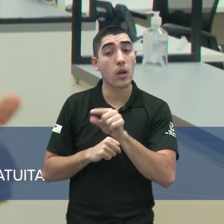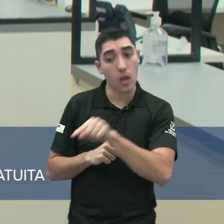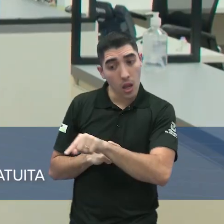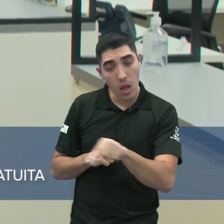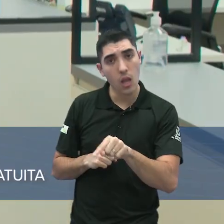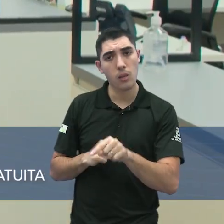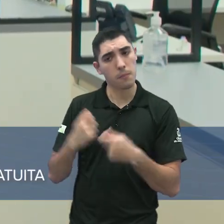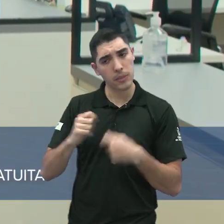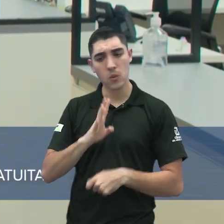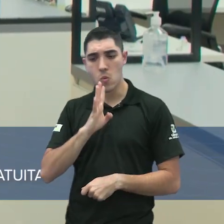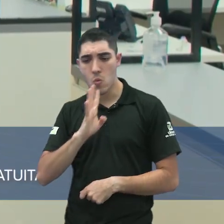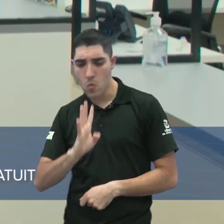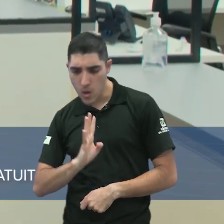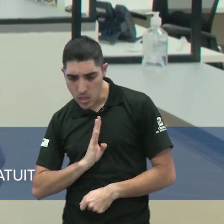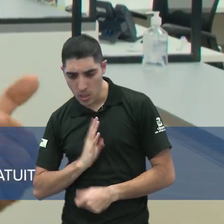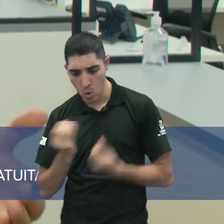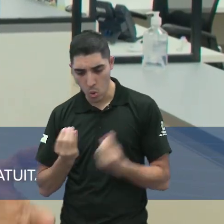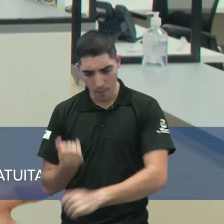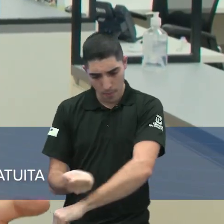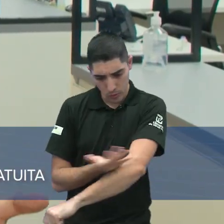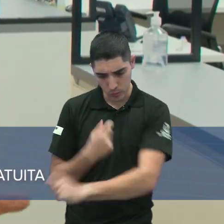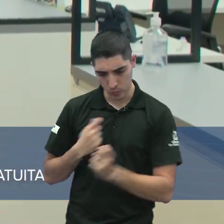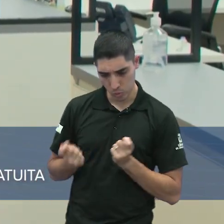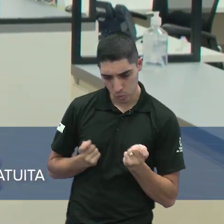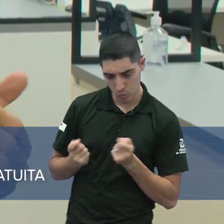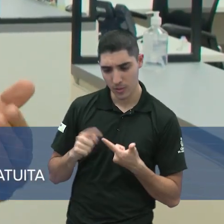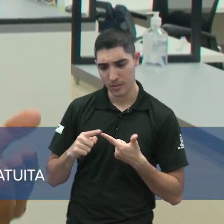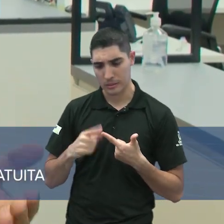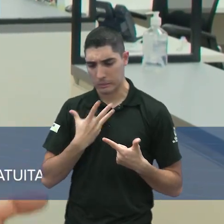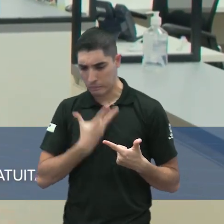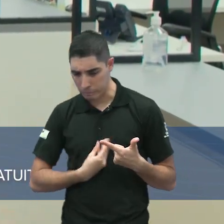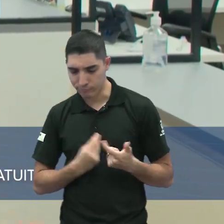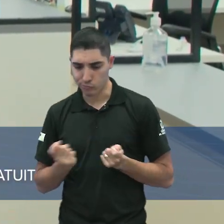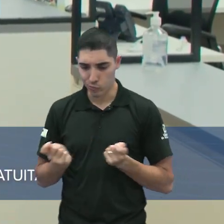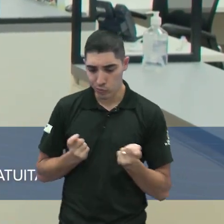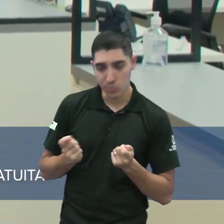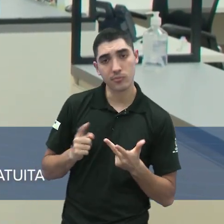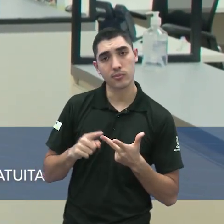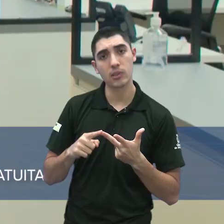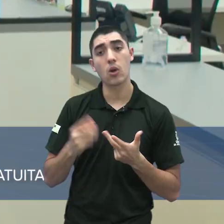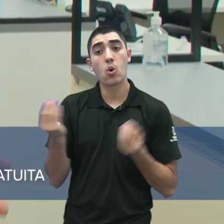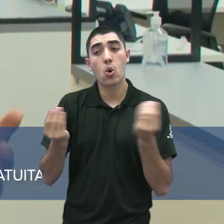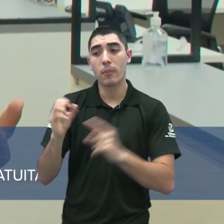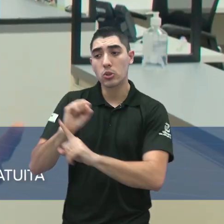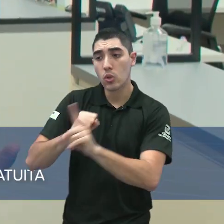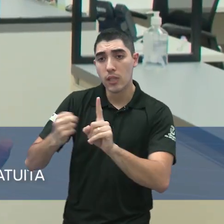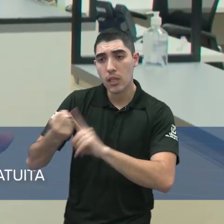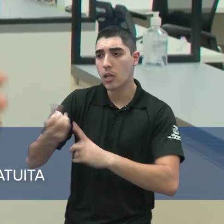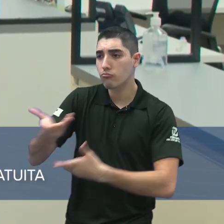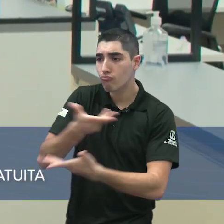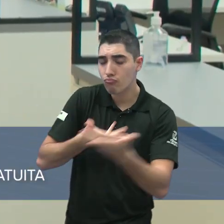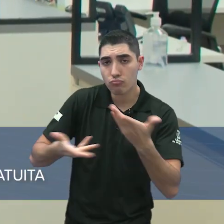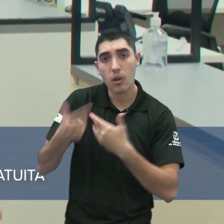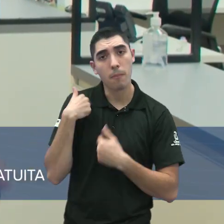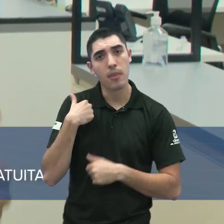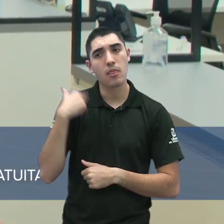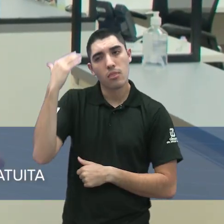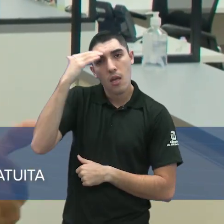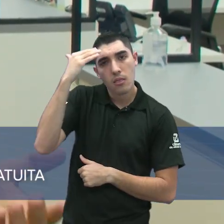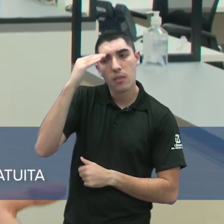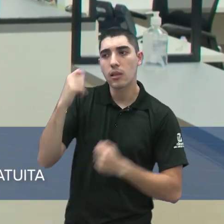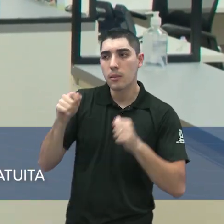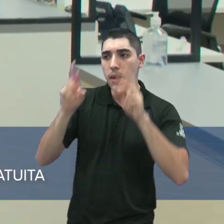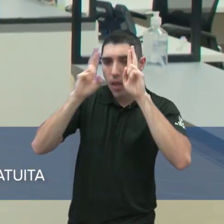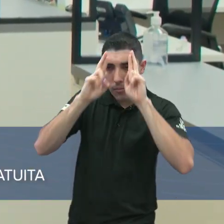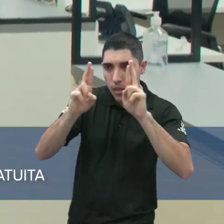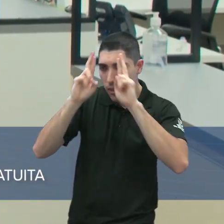se autoconhecer, de saber lidar com as suas emoções, com as frustrações, de saber conviver em sociedade, respeitar e